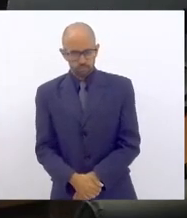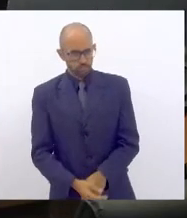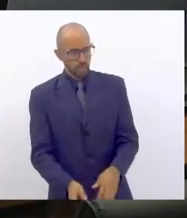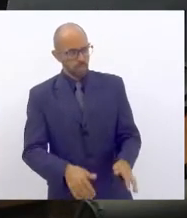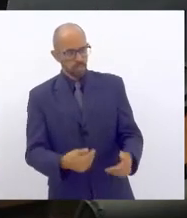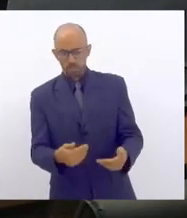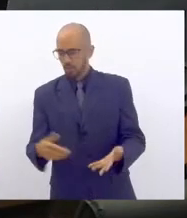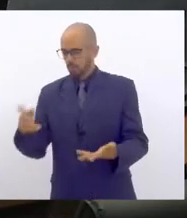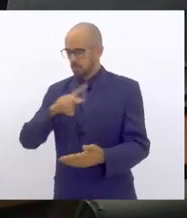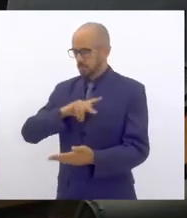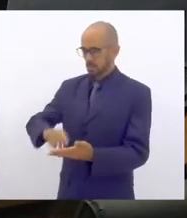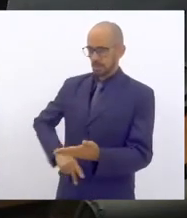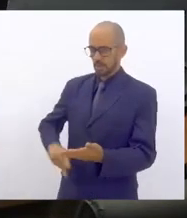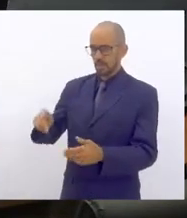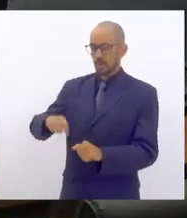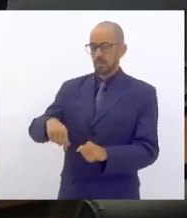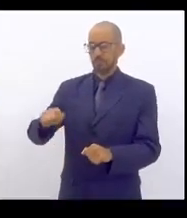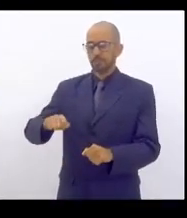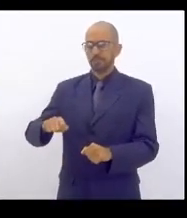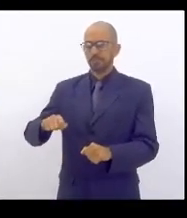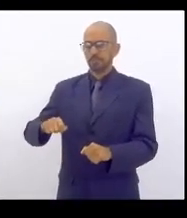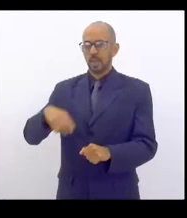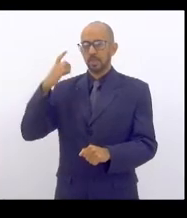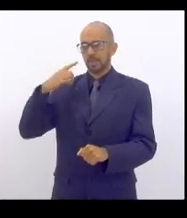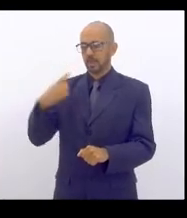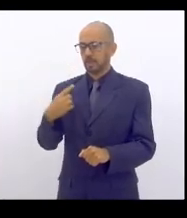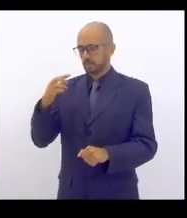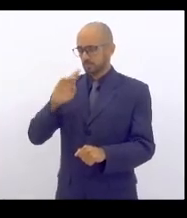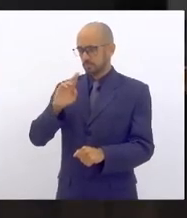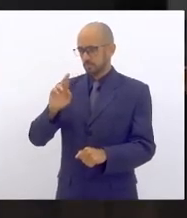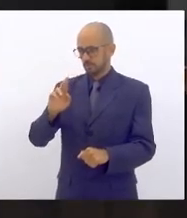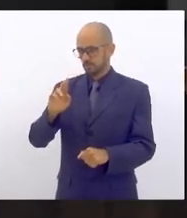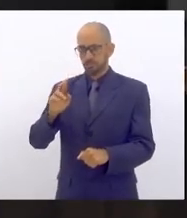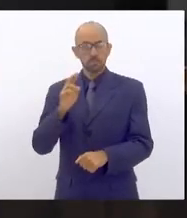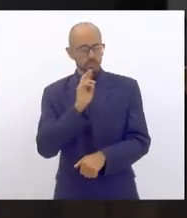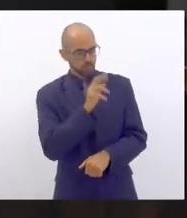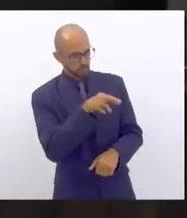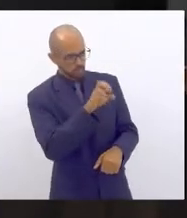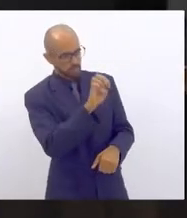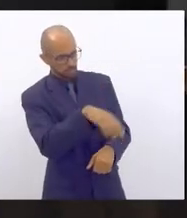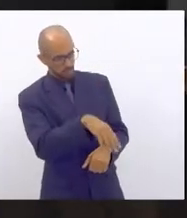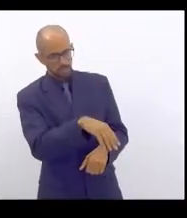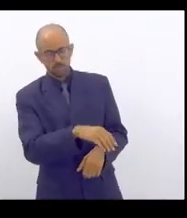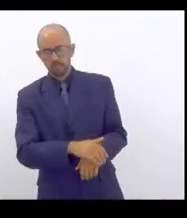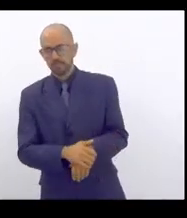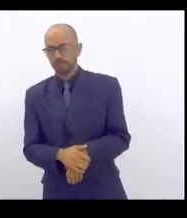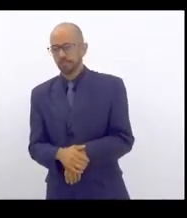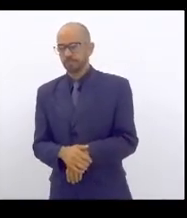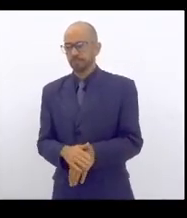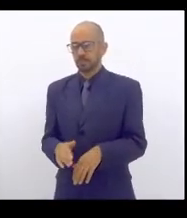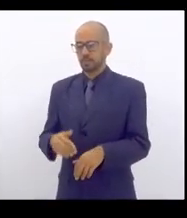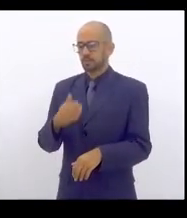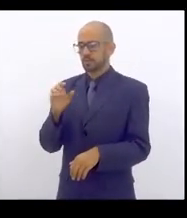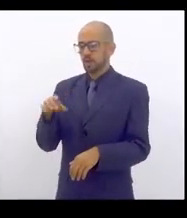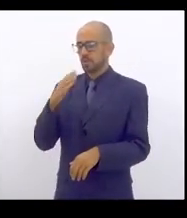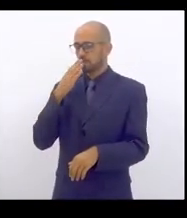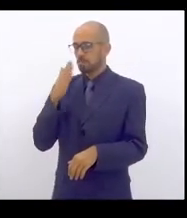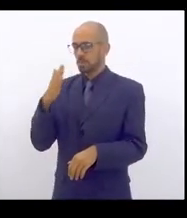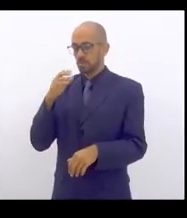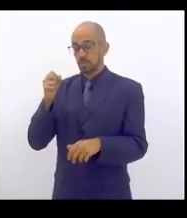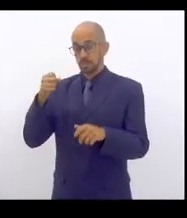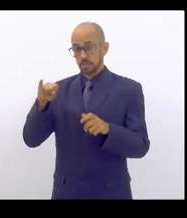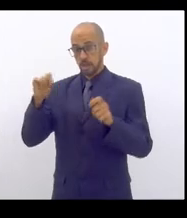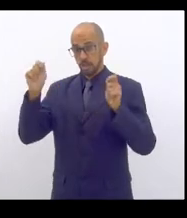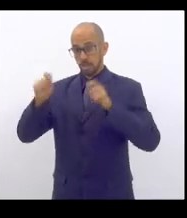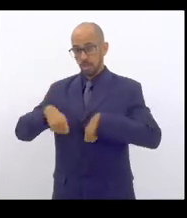Presidente, posso só fazer uma questão de ordem? Sim, Dani. Eu queria só solicitar, se for